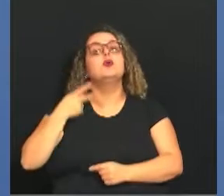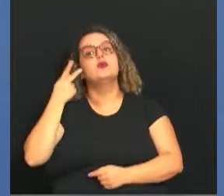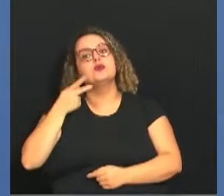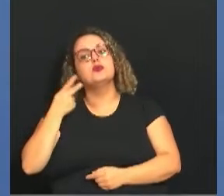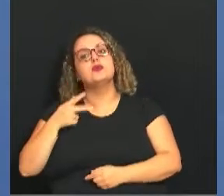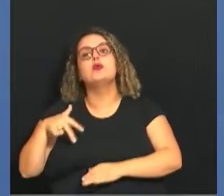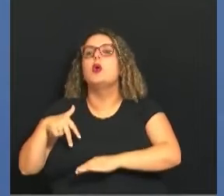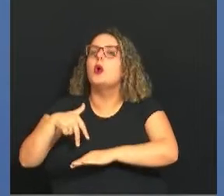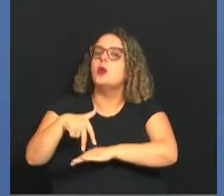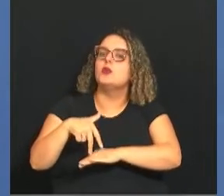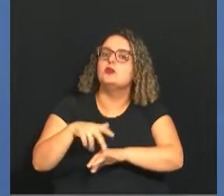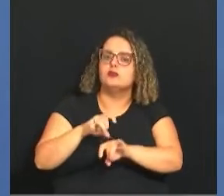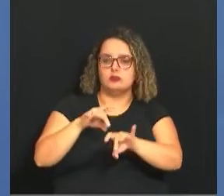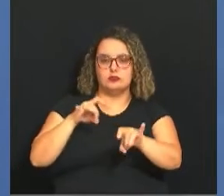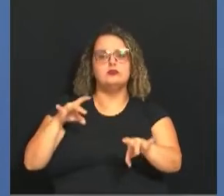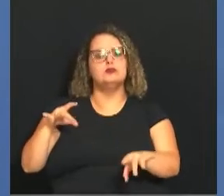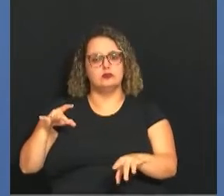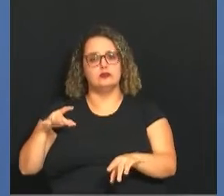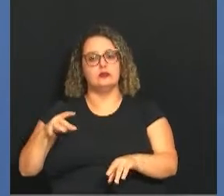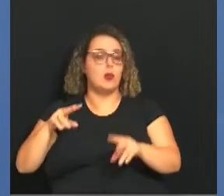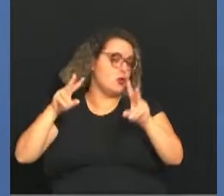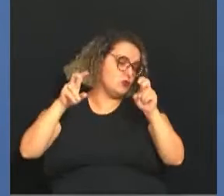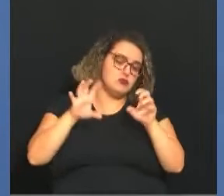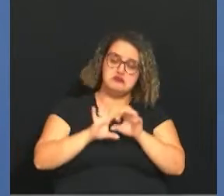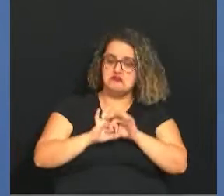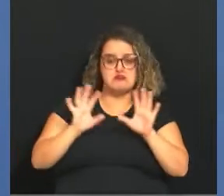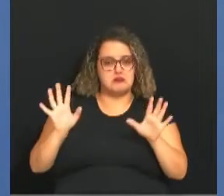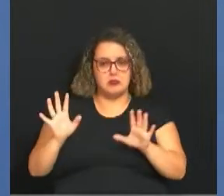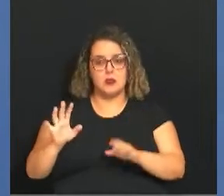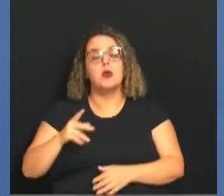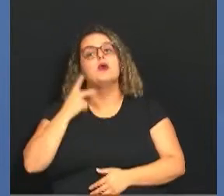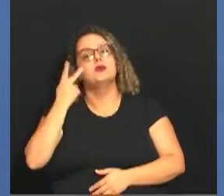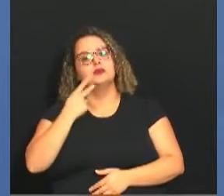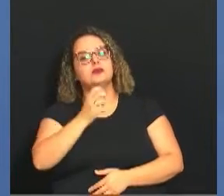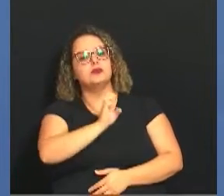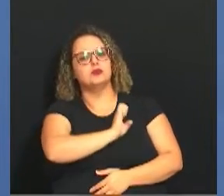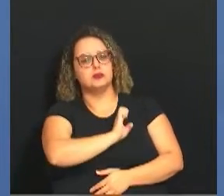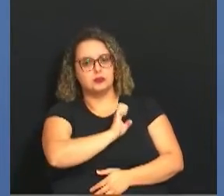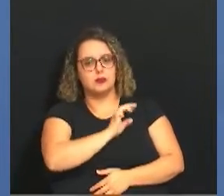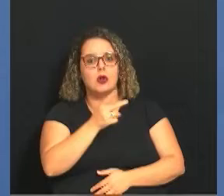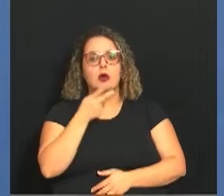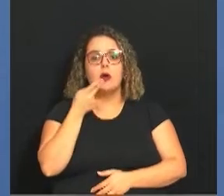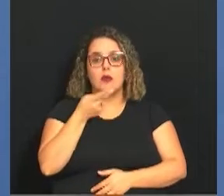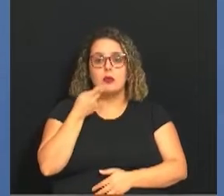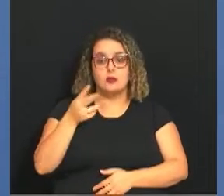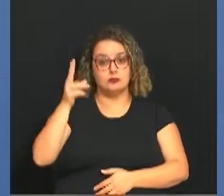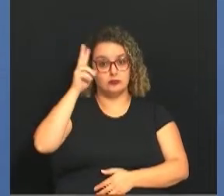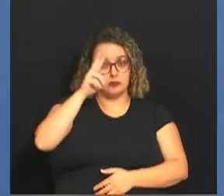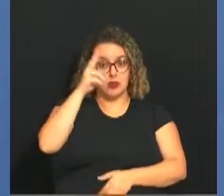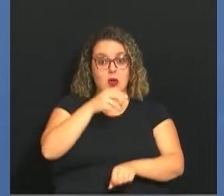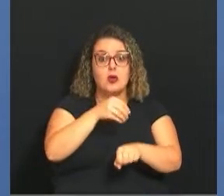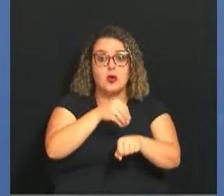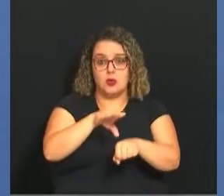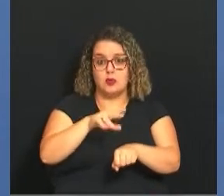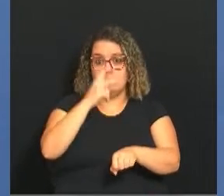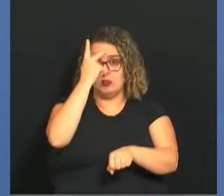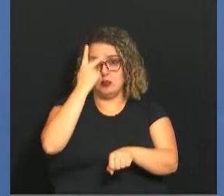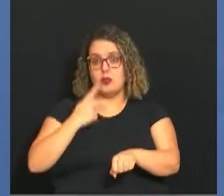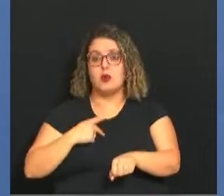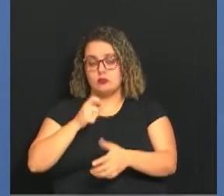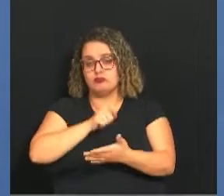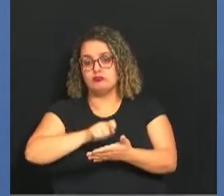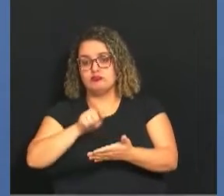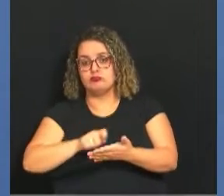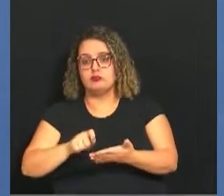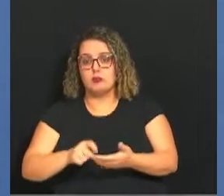tribuna virtual para falar sobre um tema livre. E foi aí que o vereador Edson Ribeiro lembrou de indicações de sua autoria que